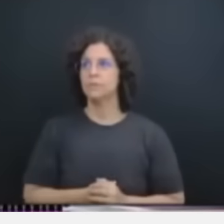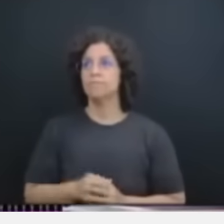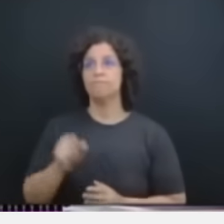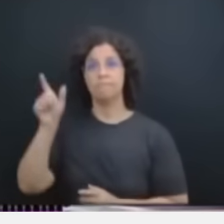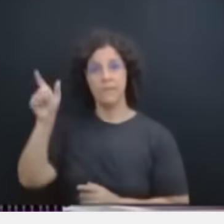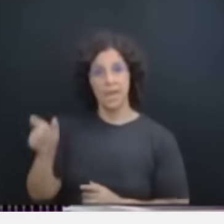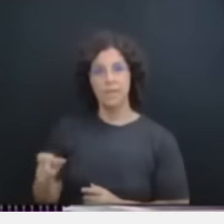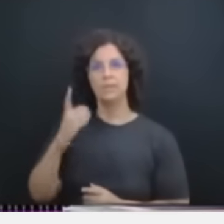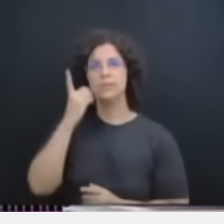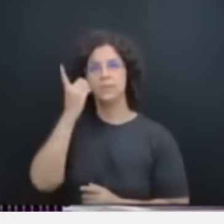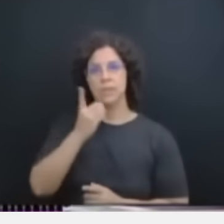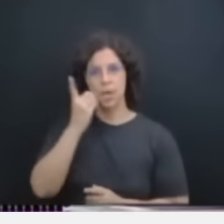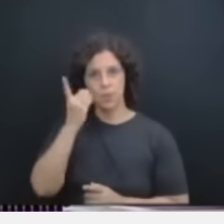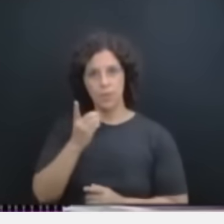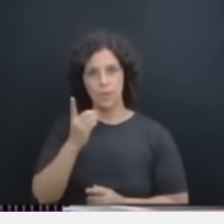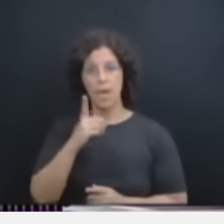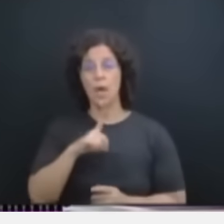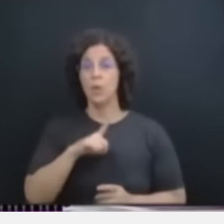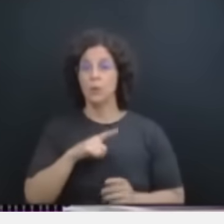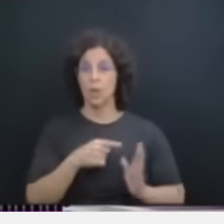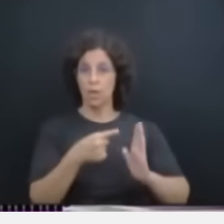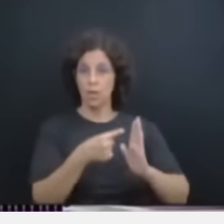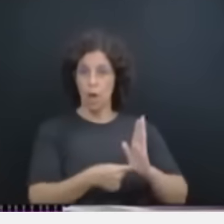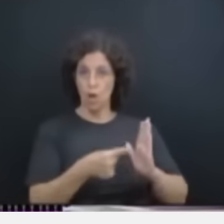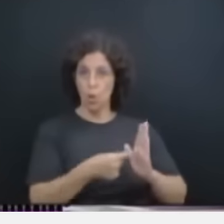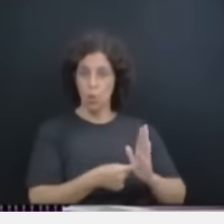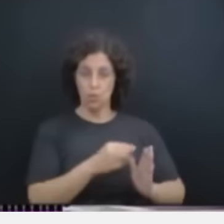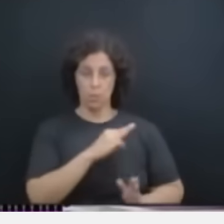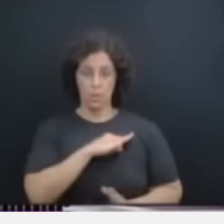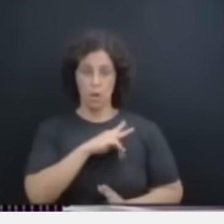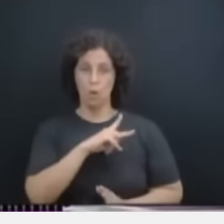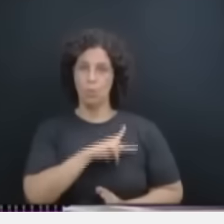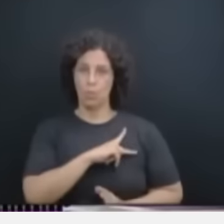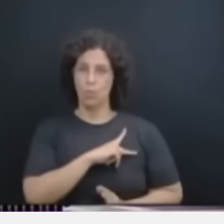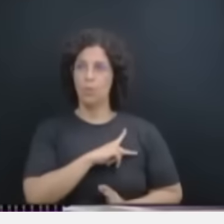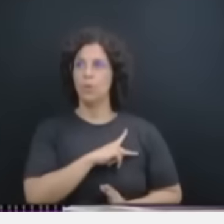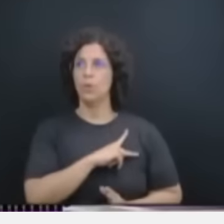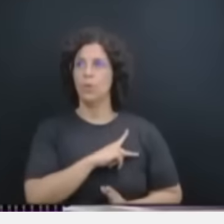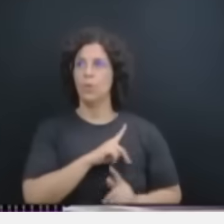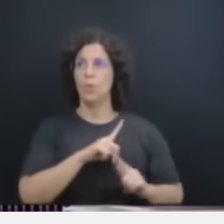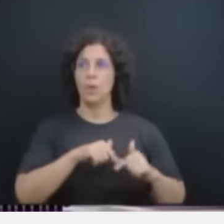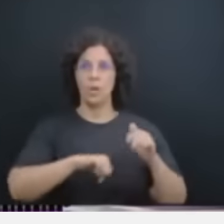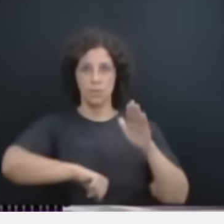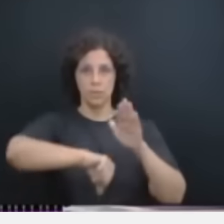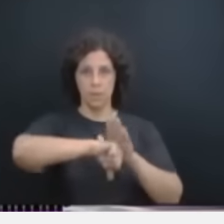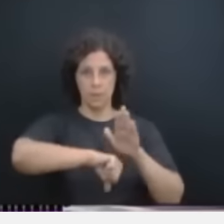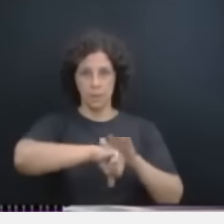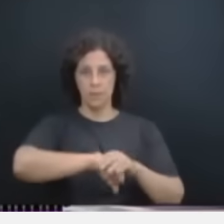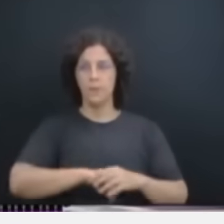Este que está sendo acusado pelo Ministério Público dos